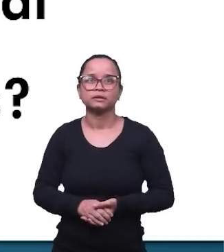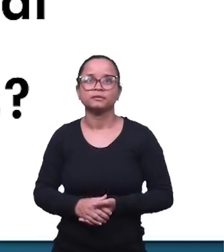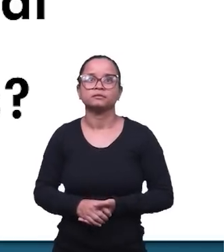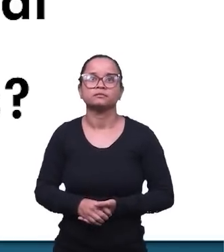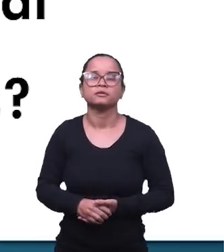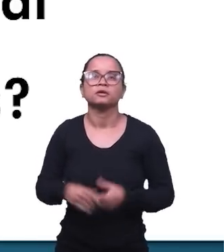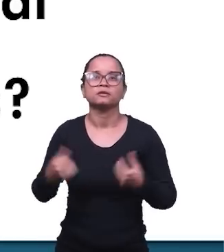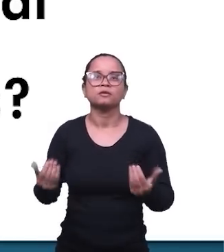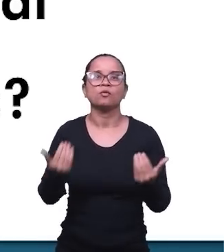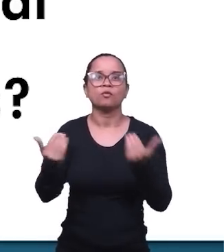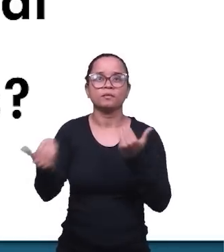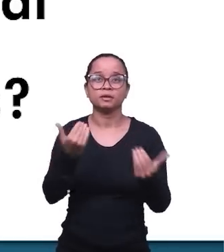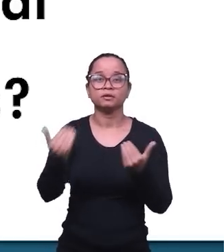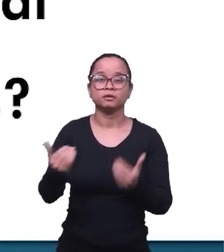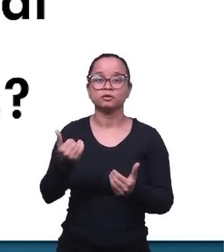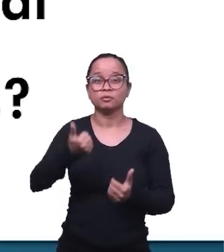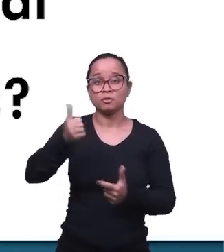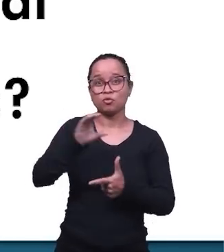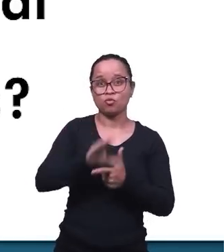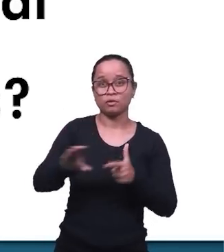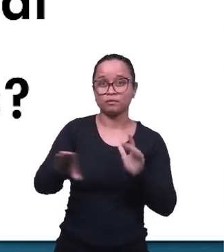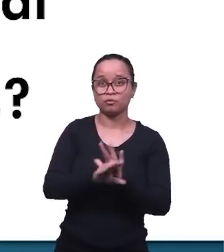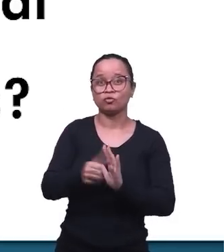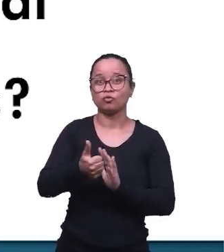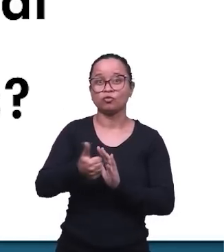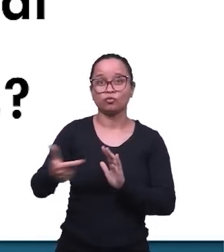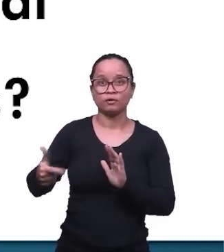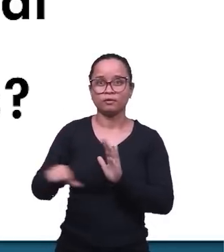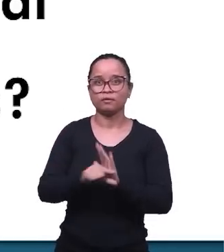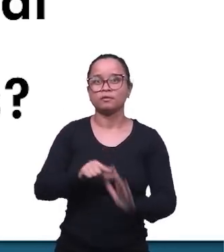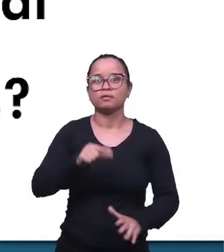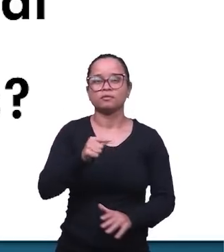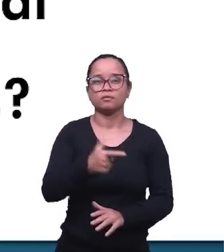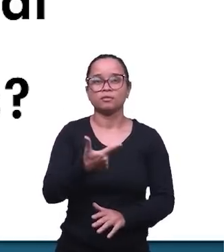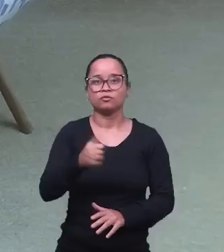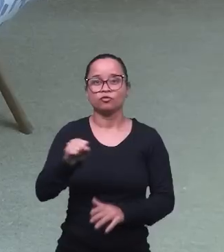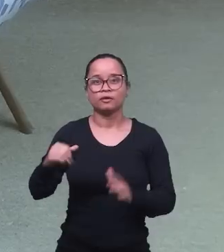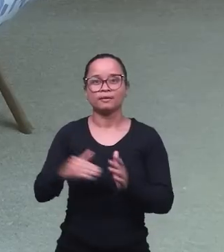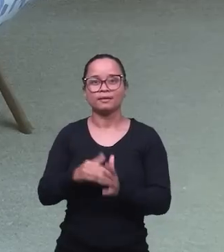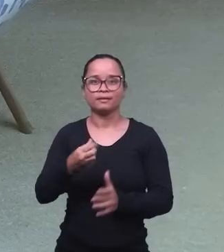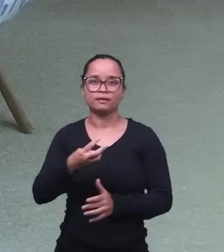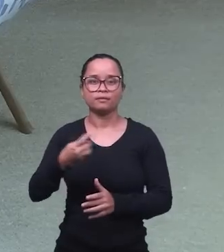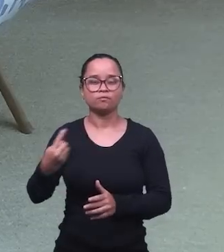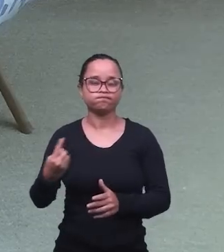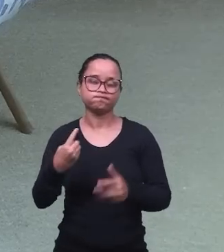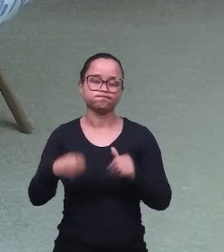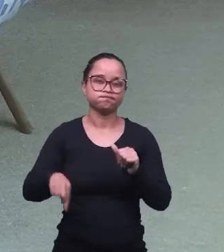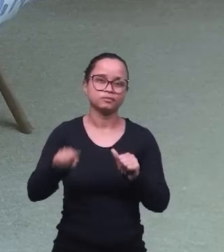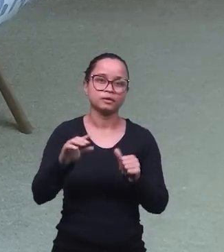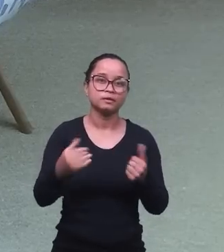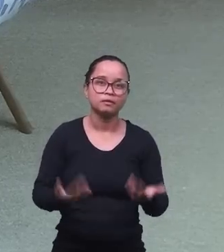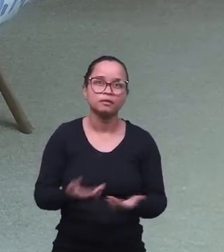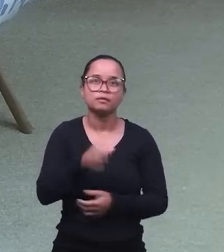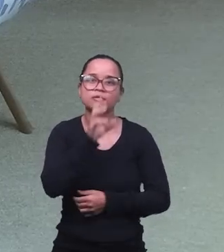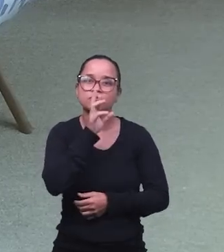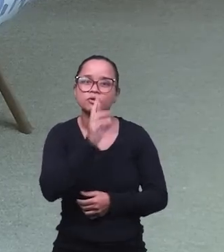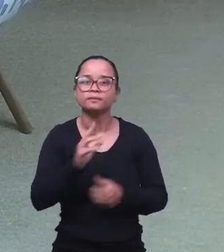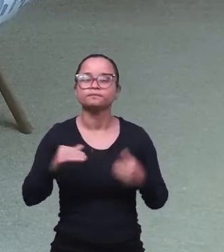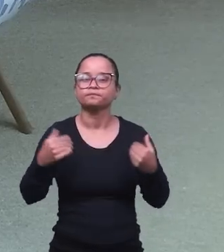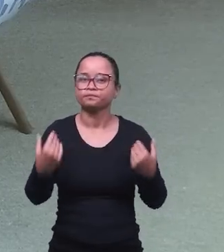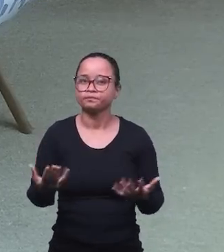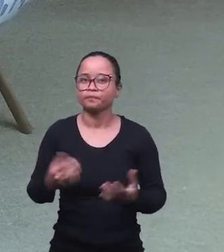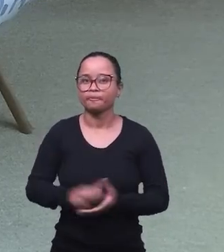28 a 31, qual a aplicação profética dessas expressões? Quem vai responder é a senhora Vanessa